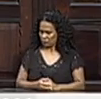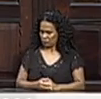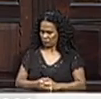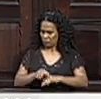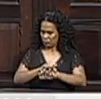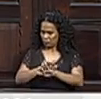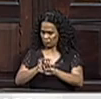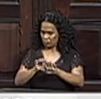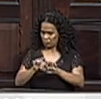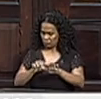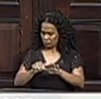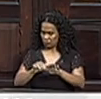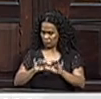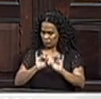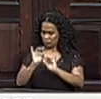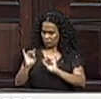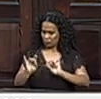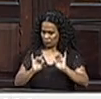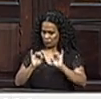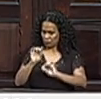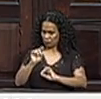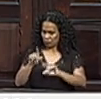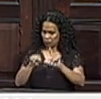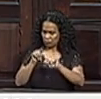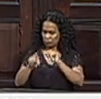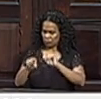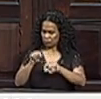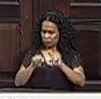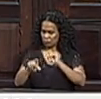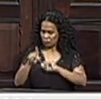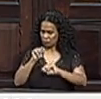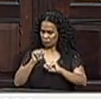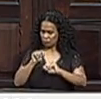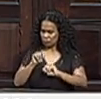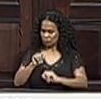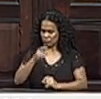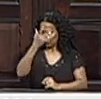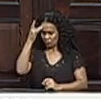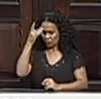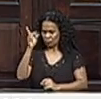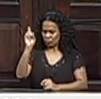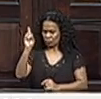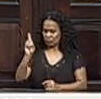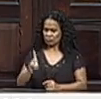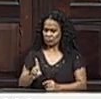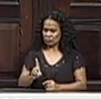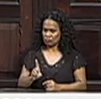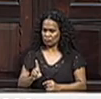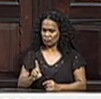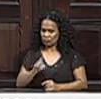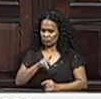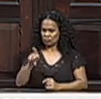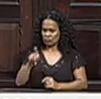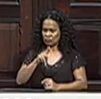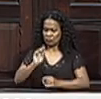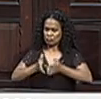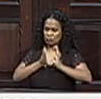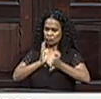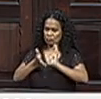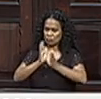categorias trabalham exclusivamente ou muito profundamente com a área da pessoa com deficiência, cito aqui tradutor, professores de